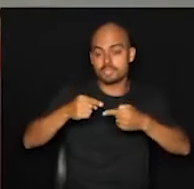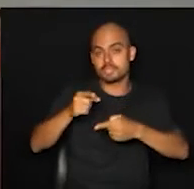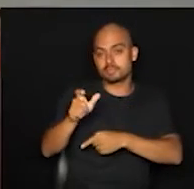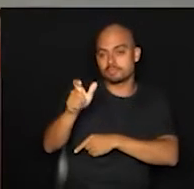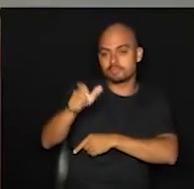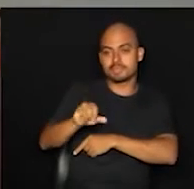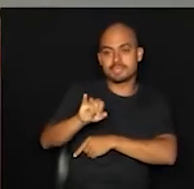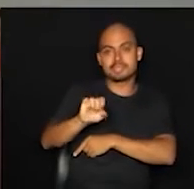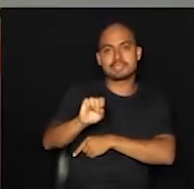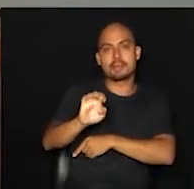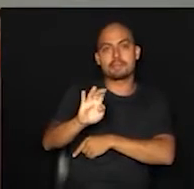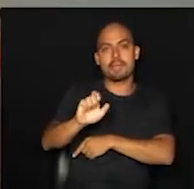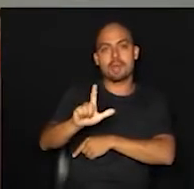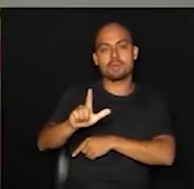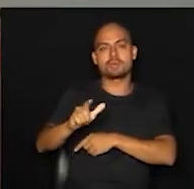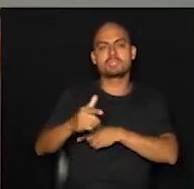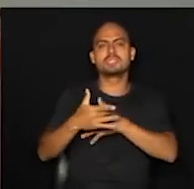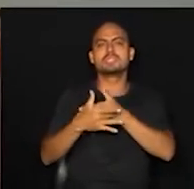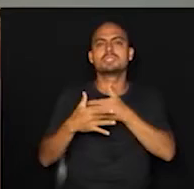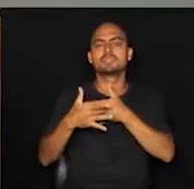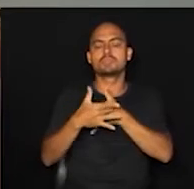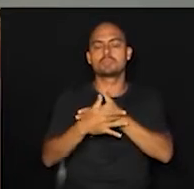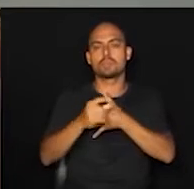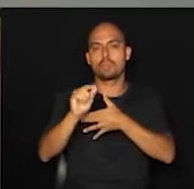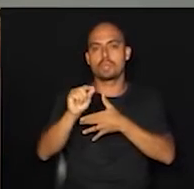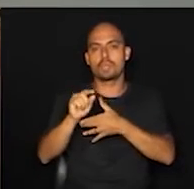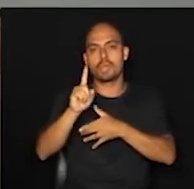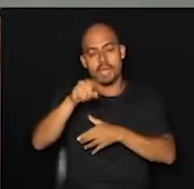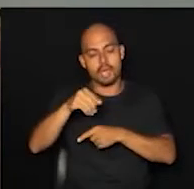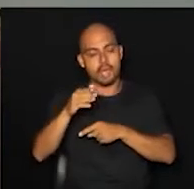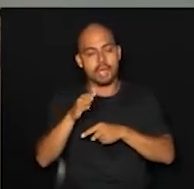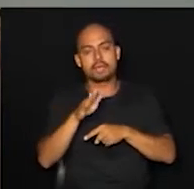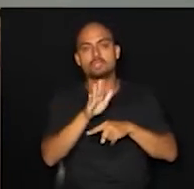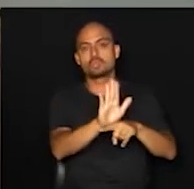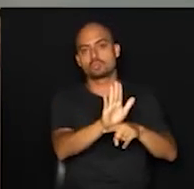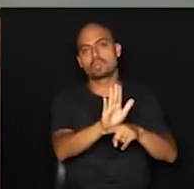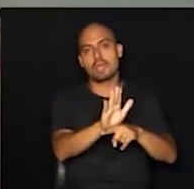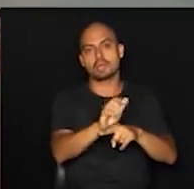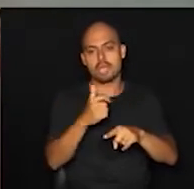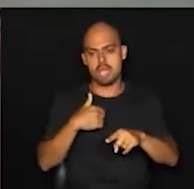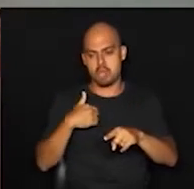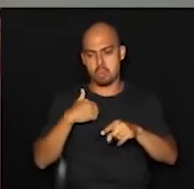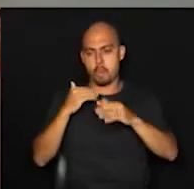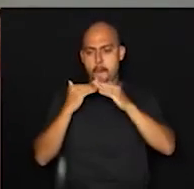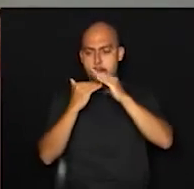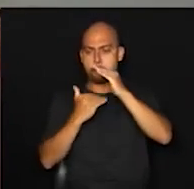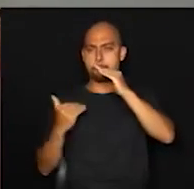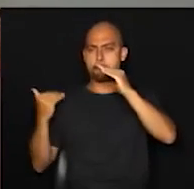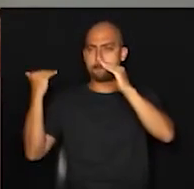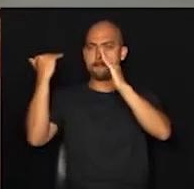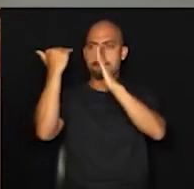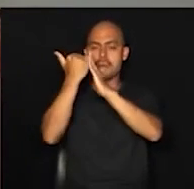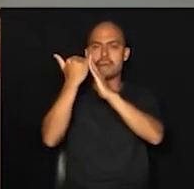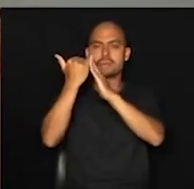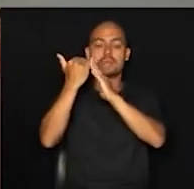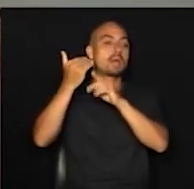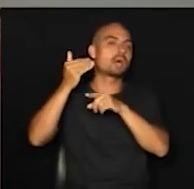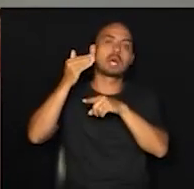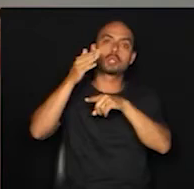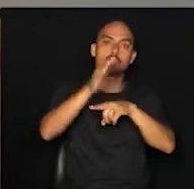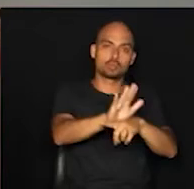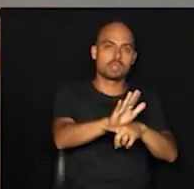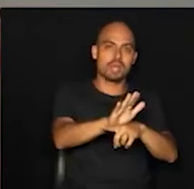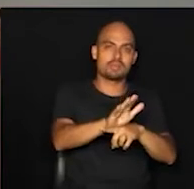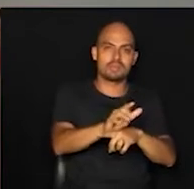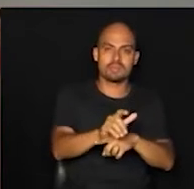um sentido, que é o sentido de fazer o bem estando no alto. Quando perguntavam no exílio, falavam, diziam que a